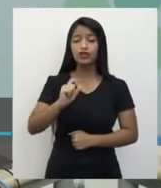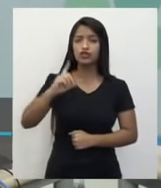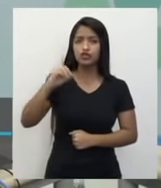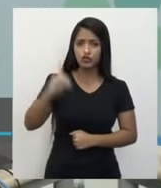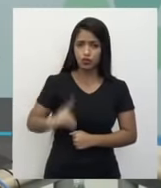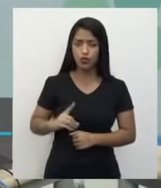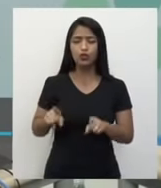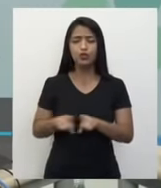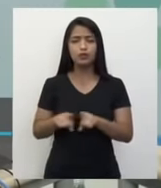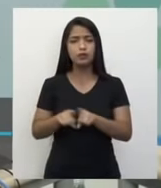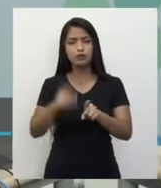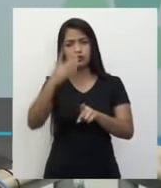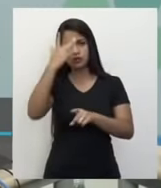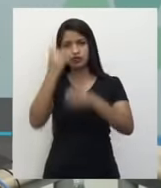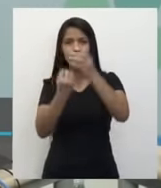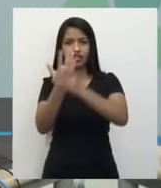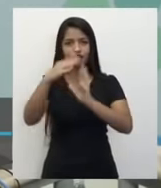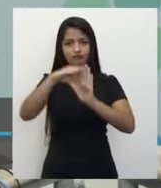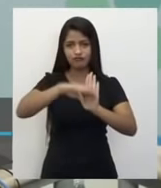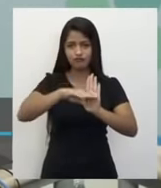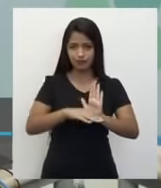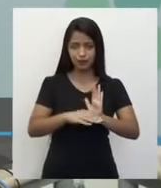A Samira, diretora e figurinista.